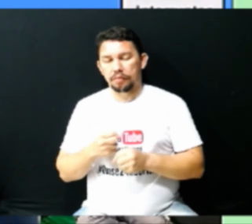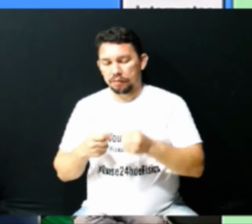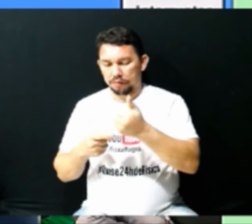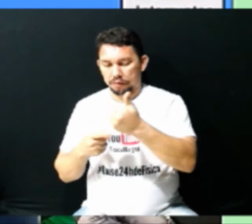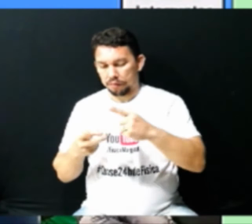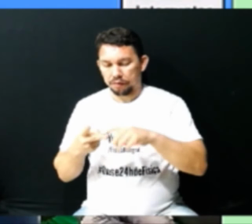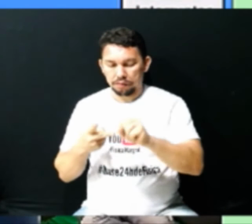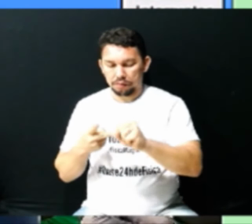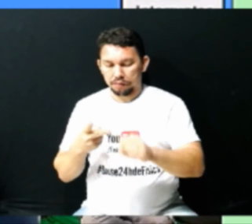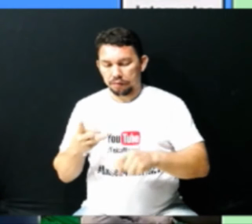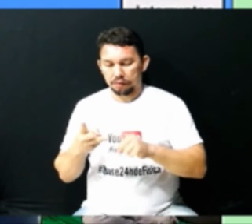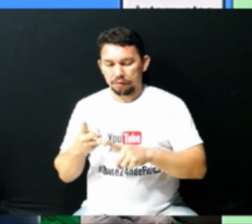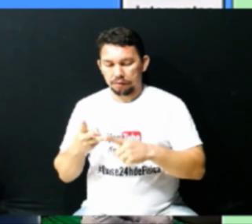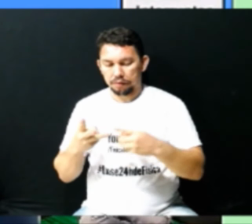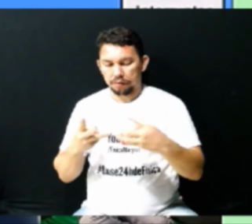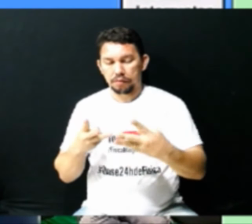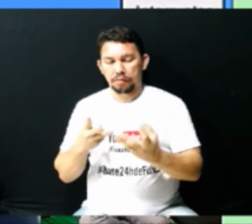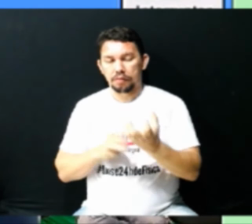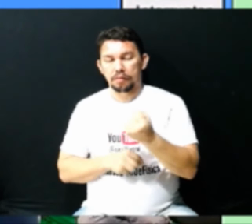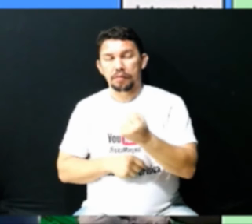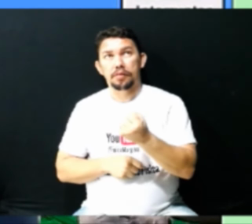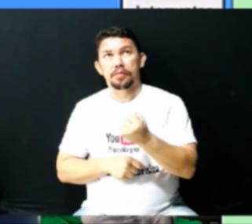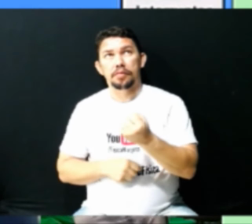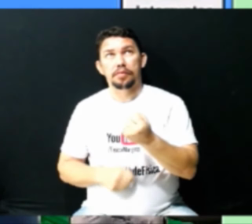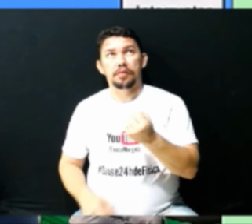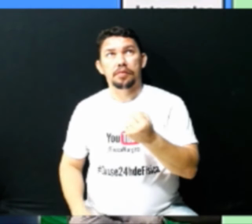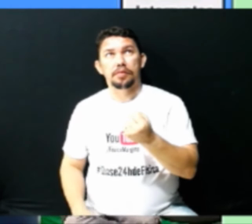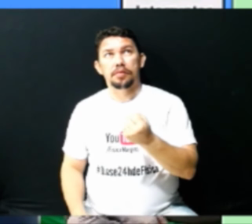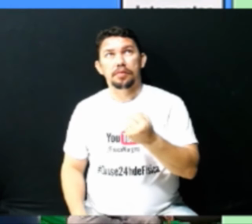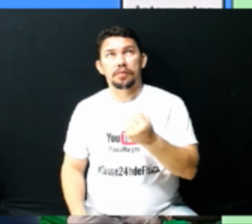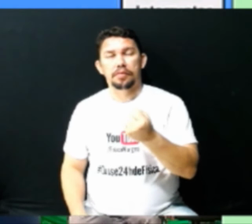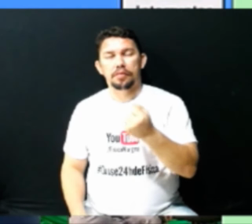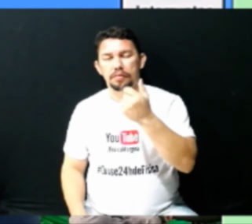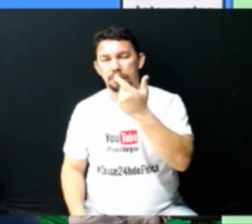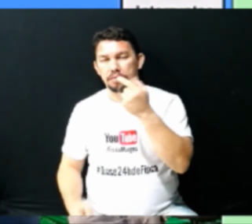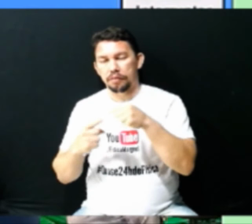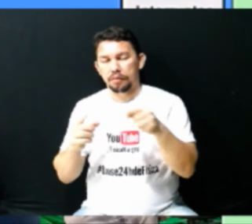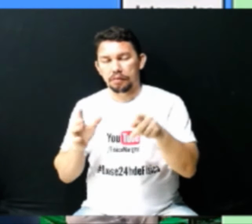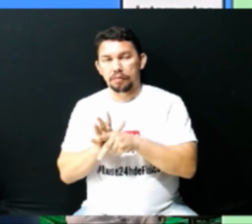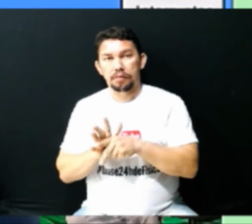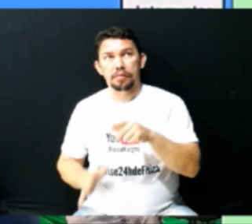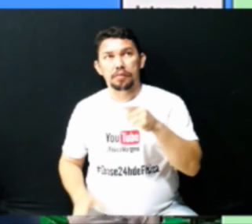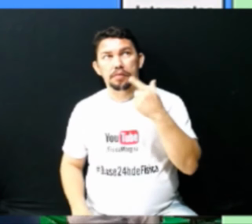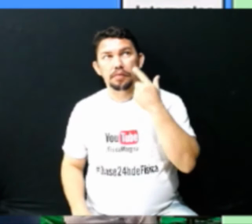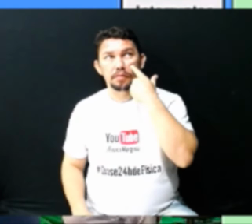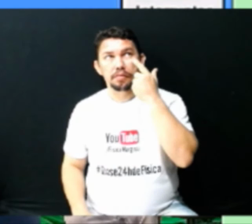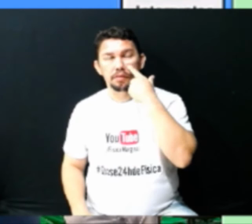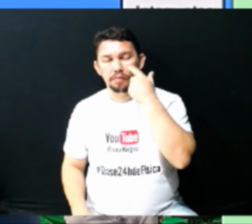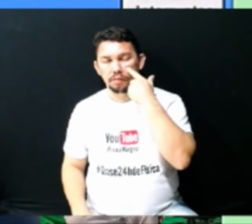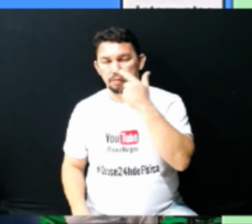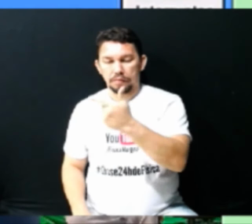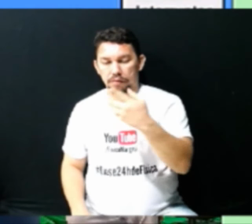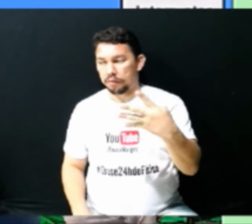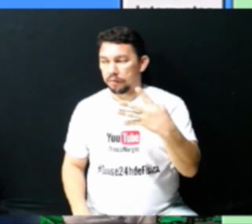mais 4, eu volto a ter a tensão da fonte, que é a propriedade que nós temos em circuitos ligados em série. Circuitos ligados